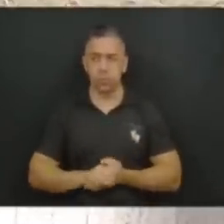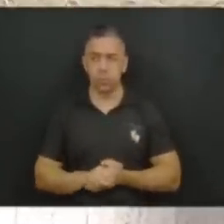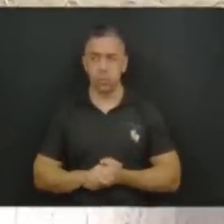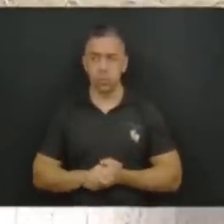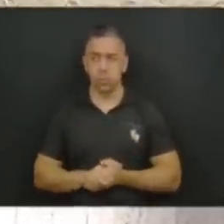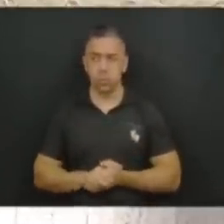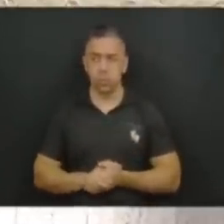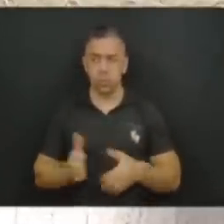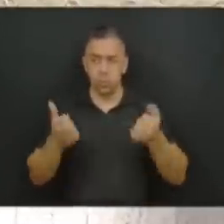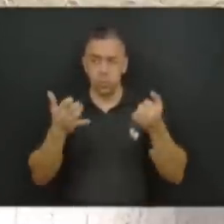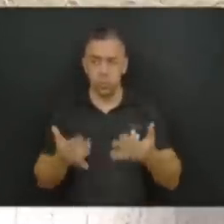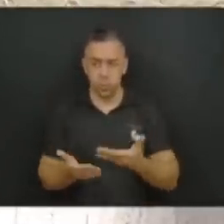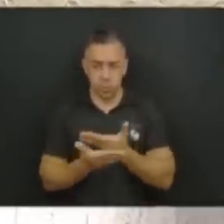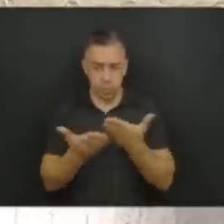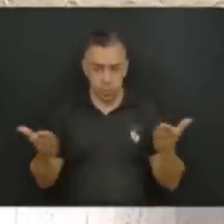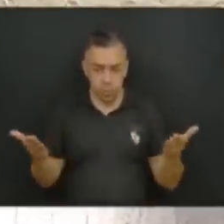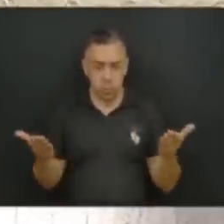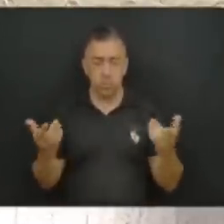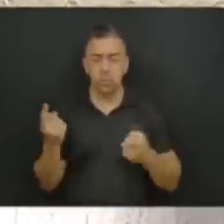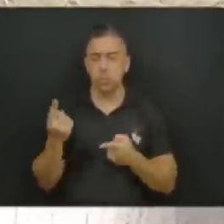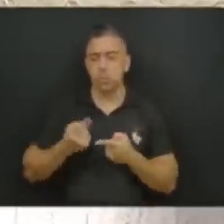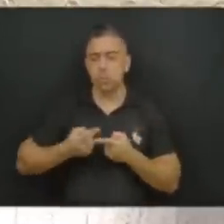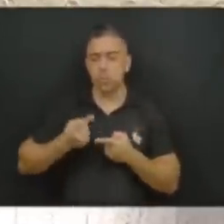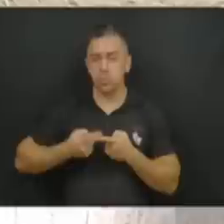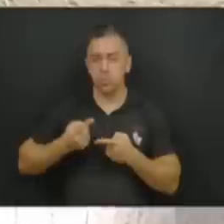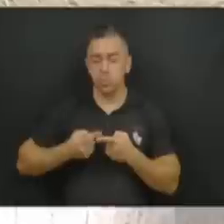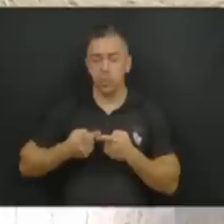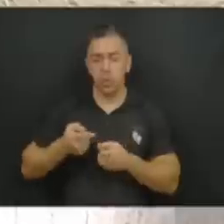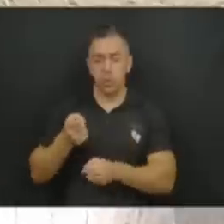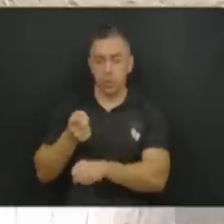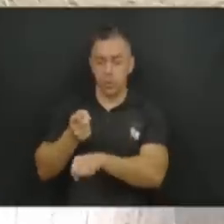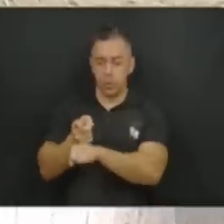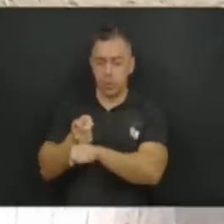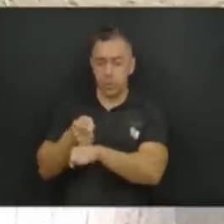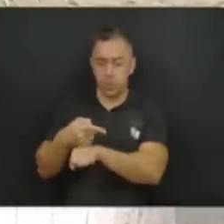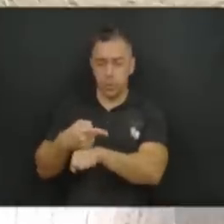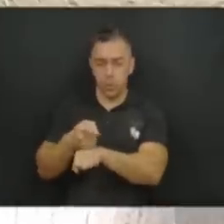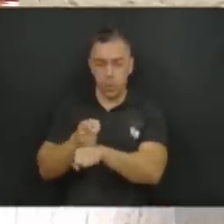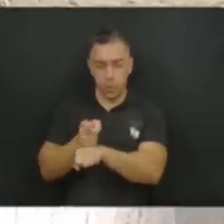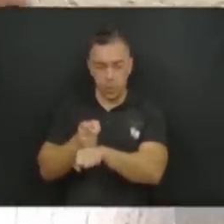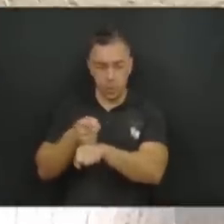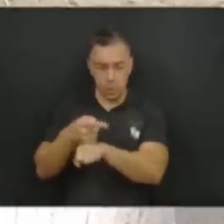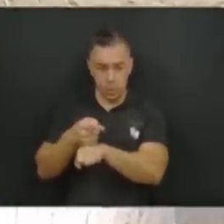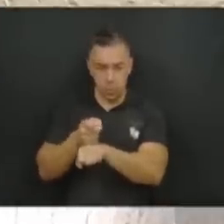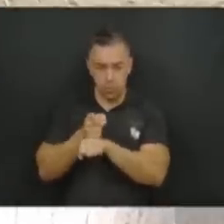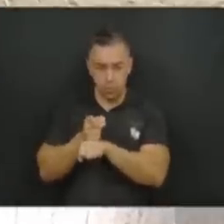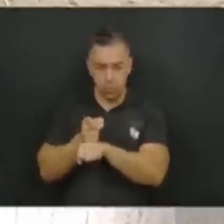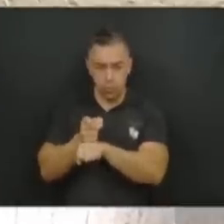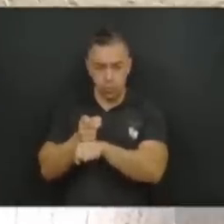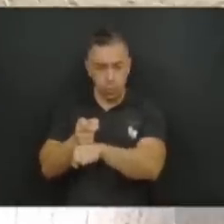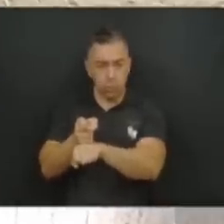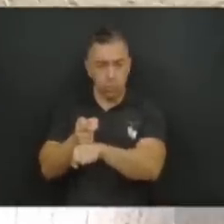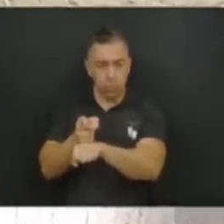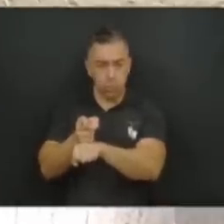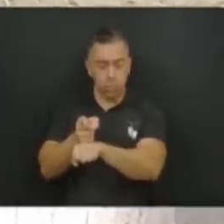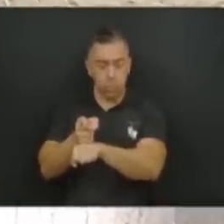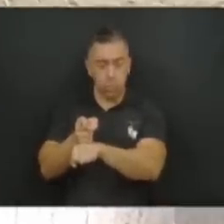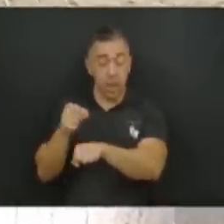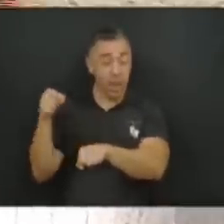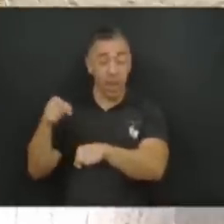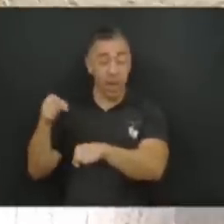e eu vou explicar os senhores por quê que um tanque de guerra blindado de guerra no tanque